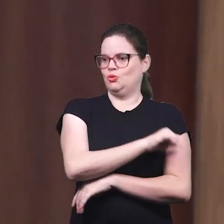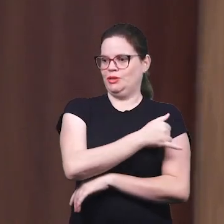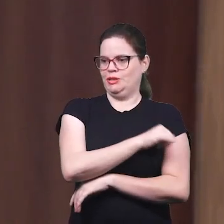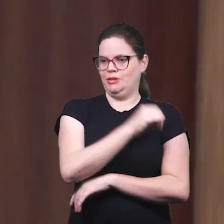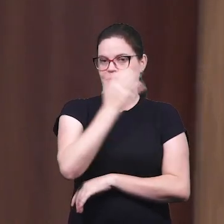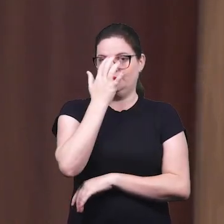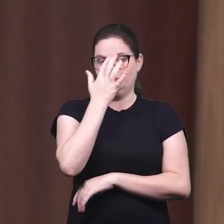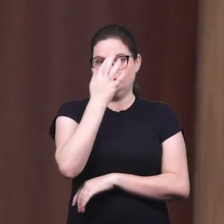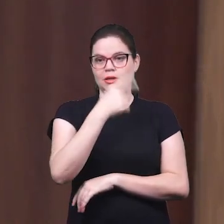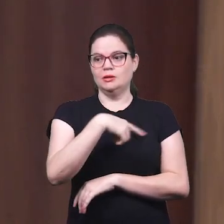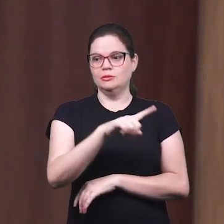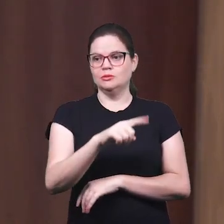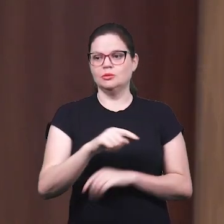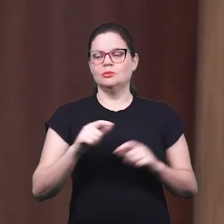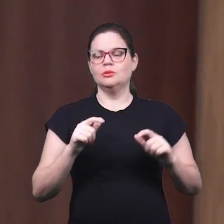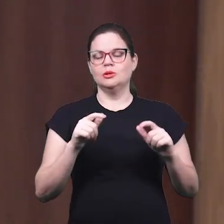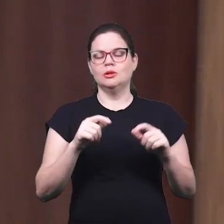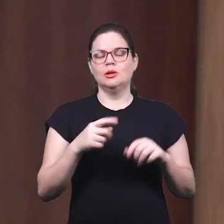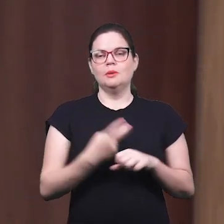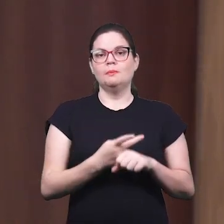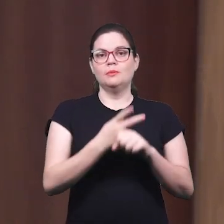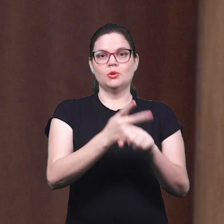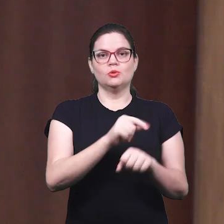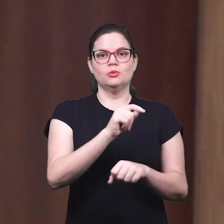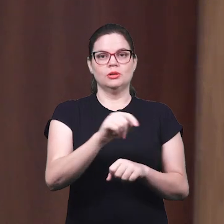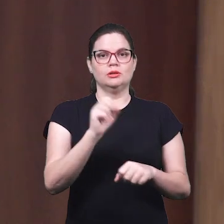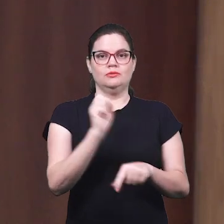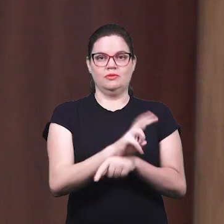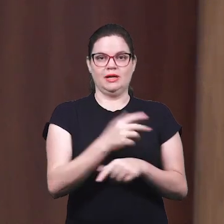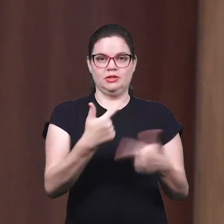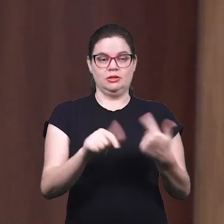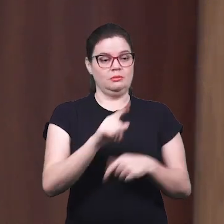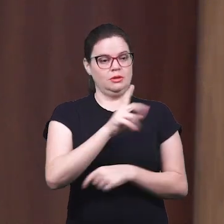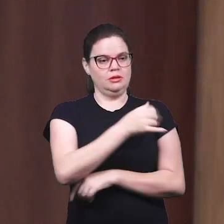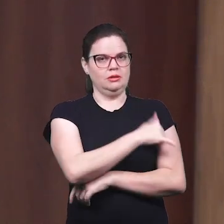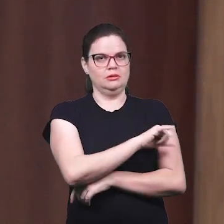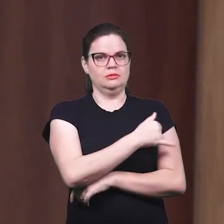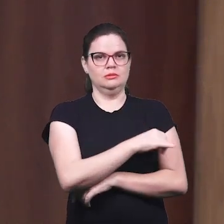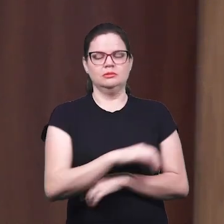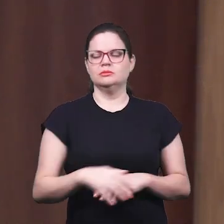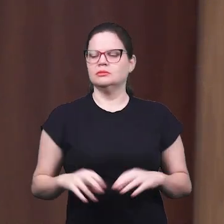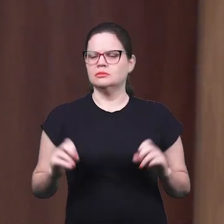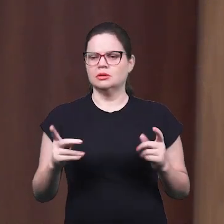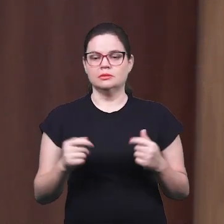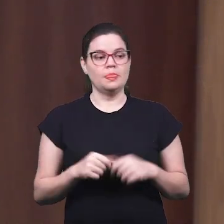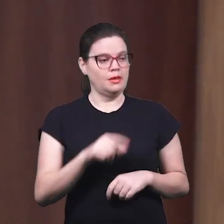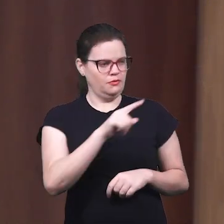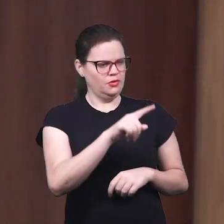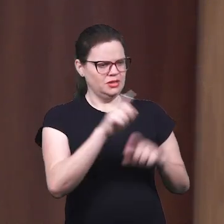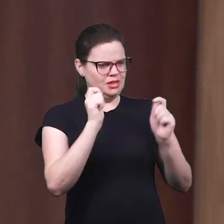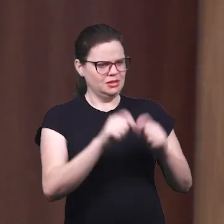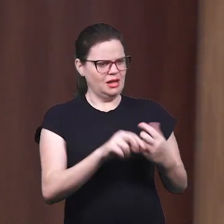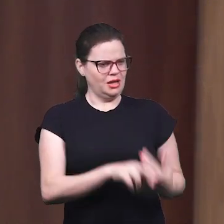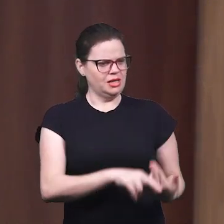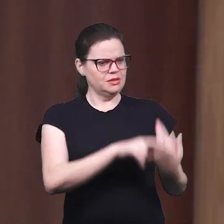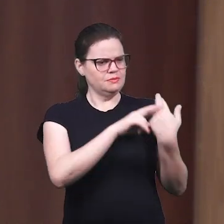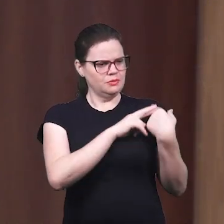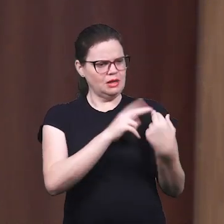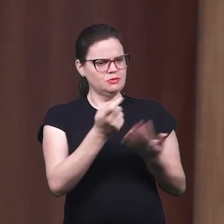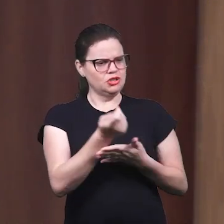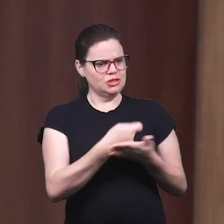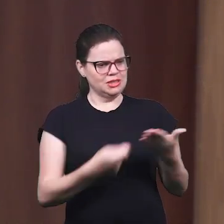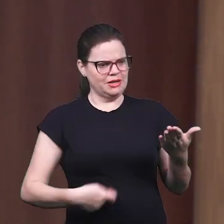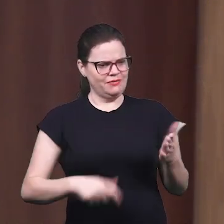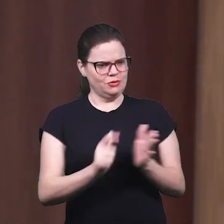nos FAPs. Nem existe isso mais. Aí tudo bem, queria que você fizesse a coluna em meu lugar até eu